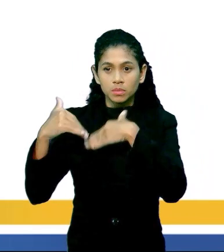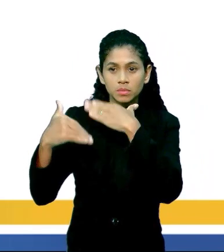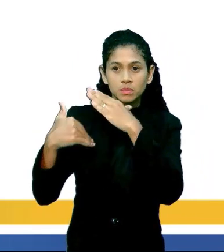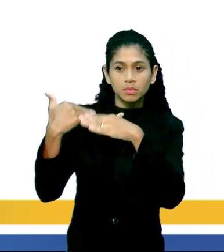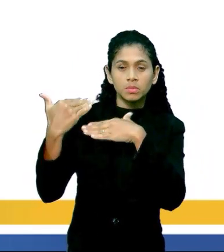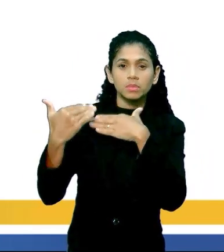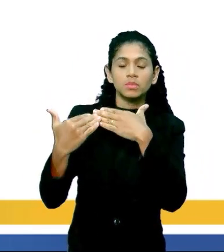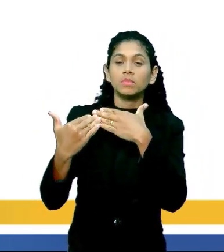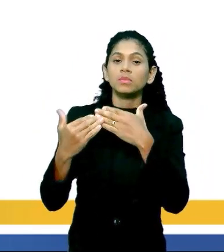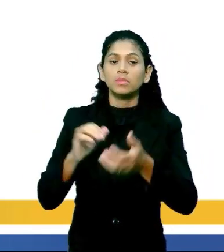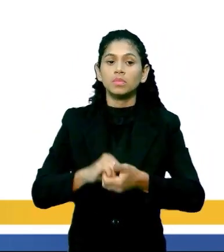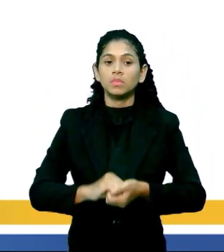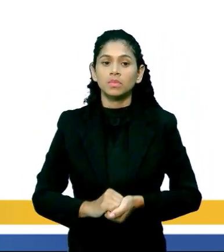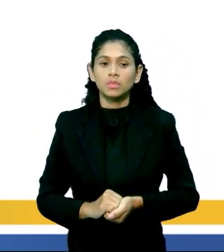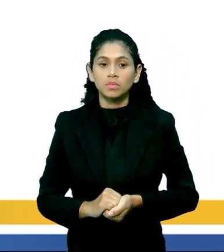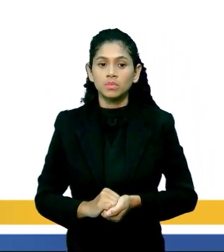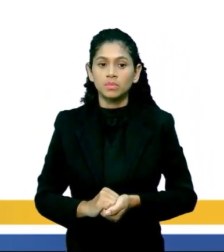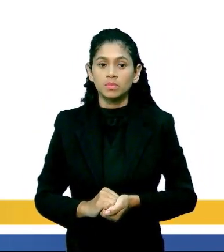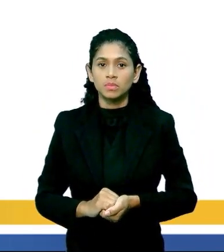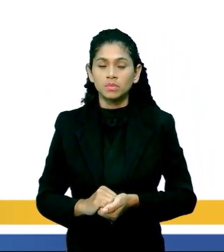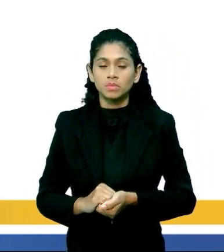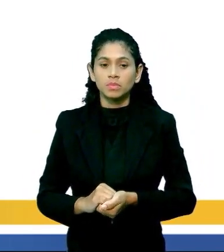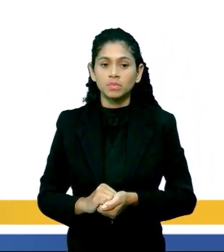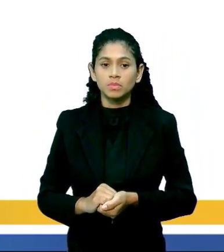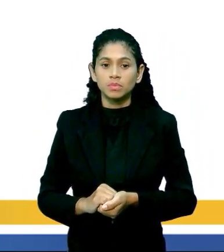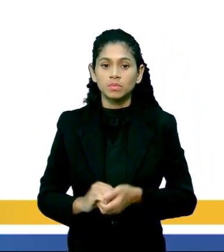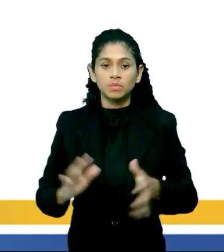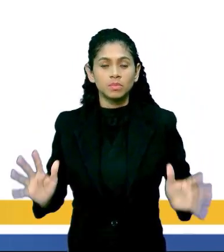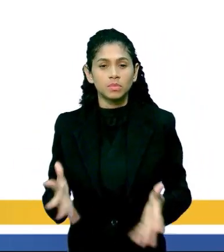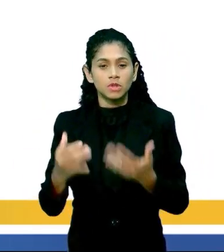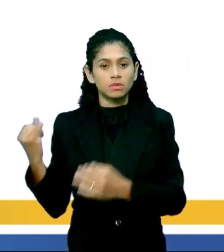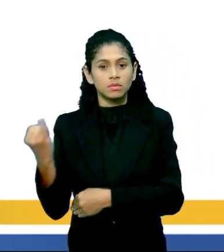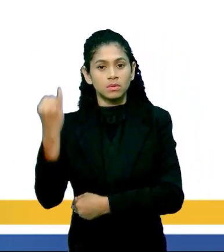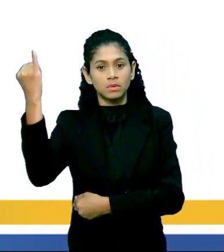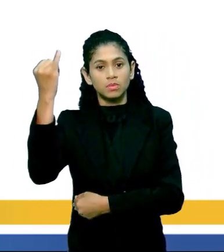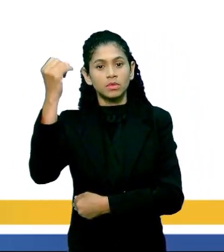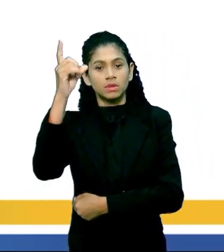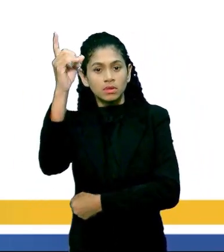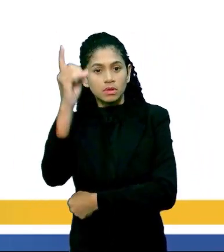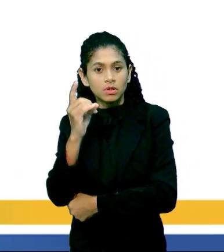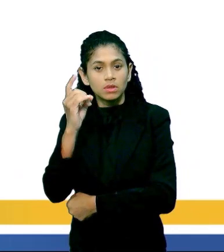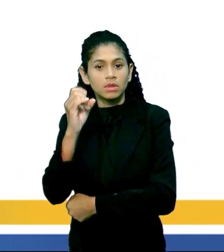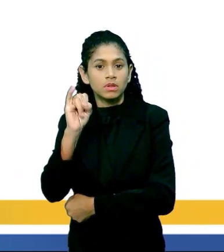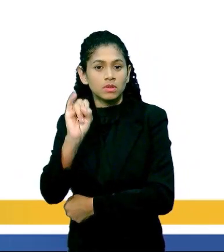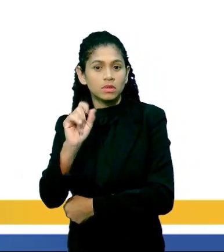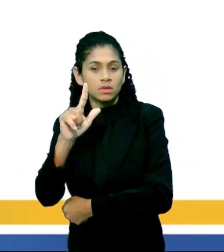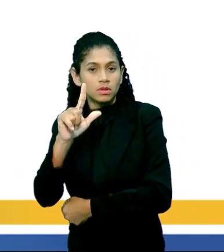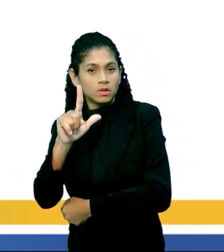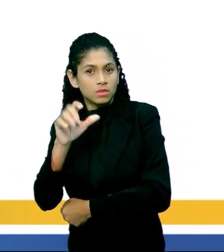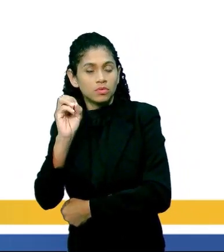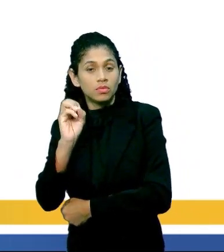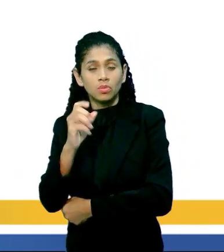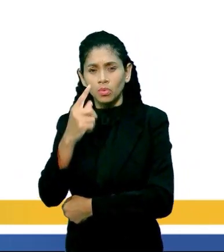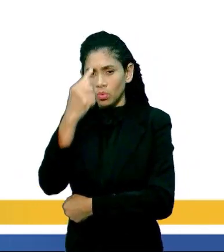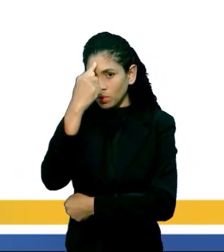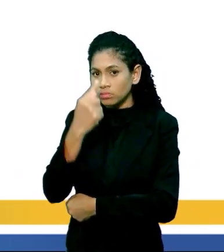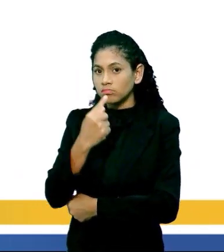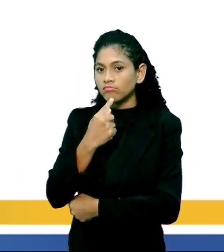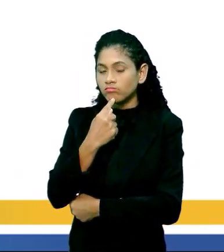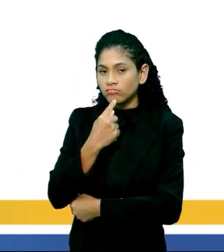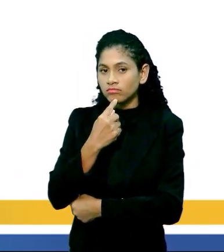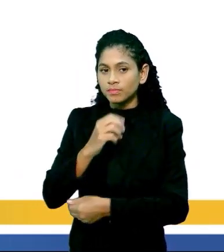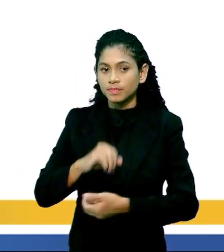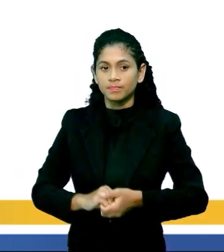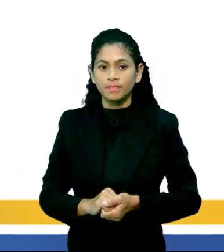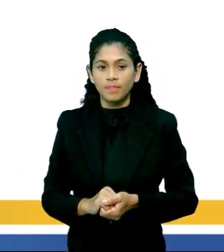A. Realça a importância da xilogravura sobre o clichê? Não especificamente. Letra